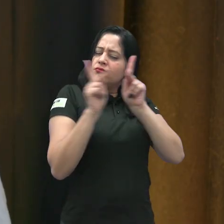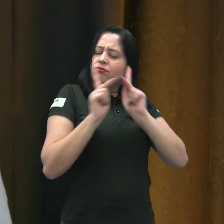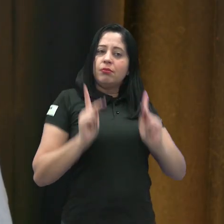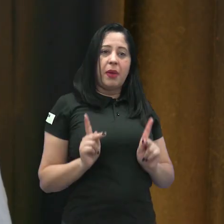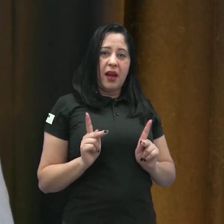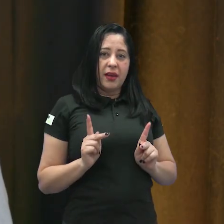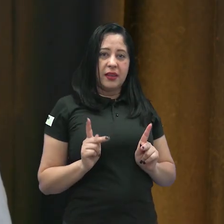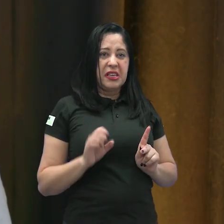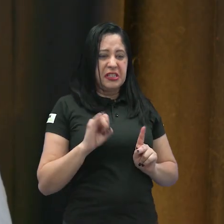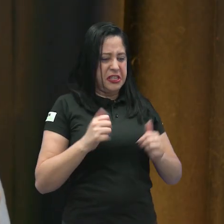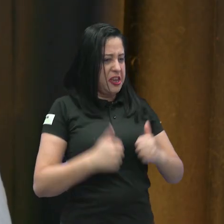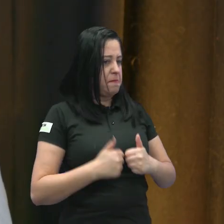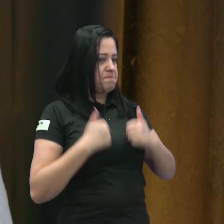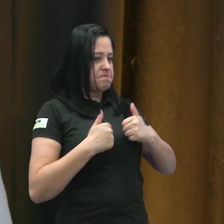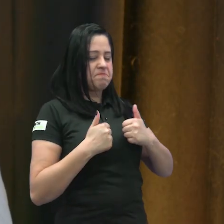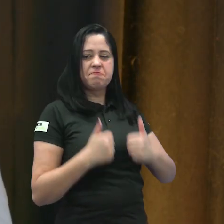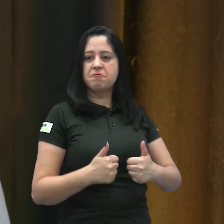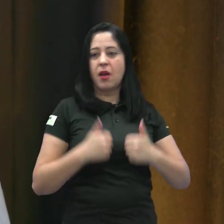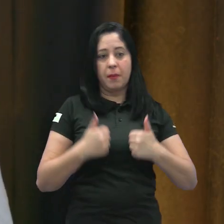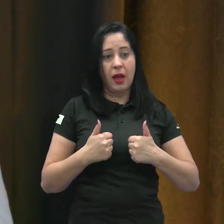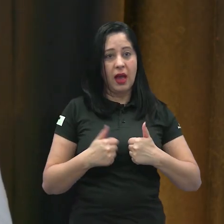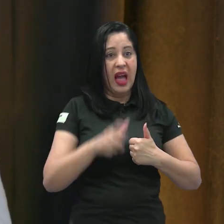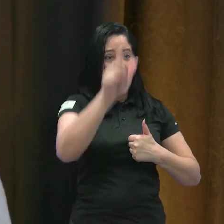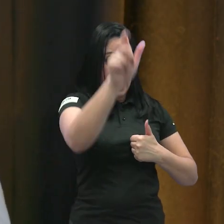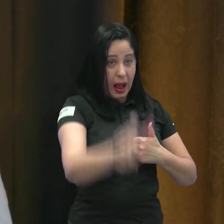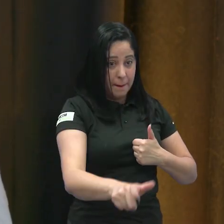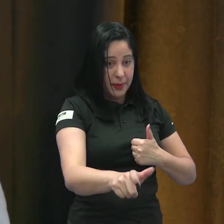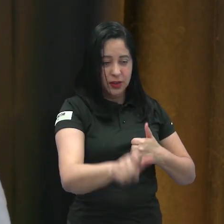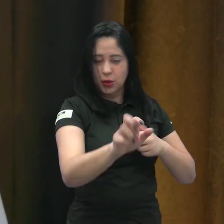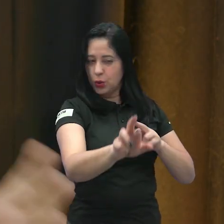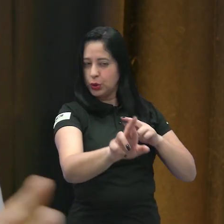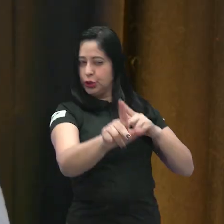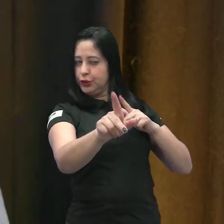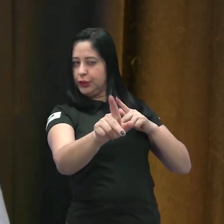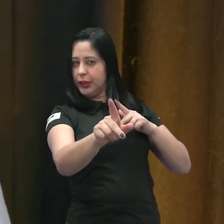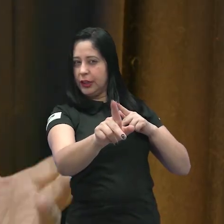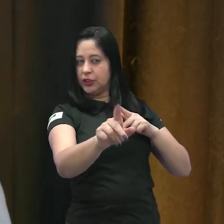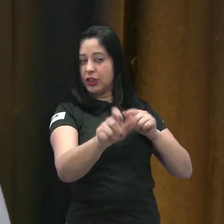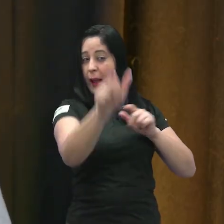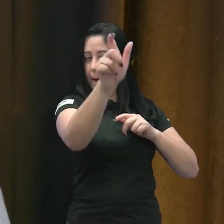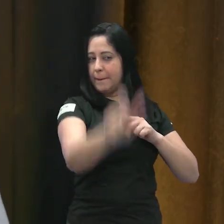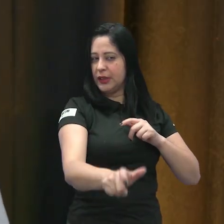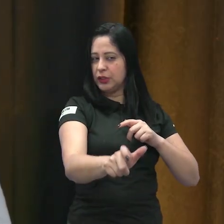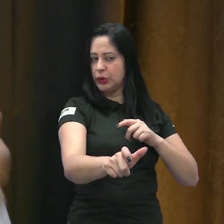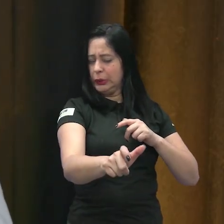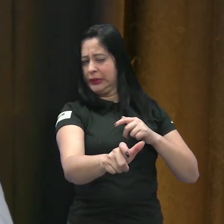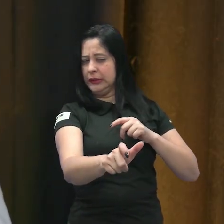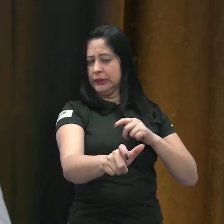tá? Porque se você está bem com você, você entende quando o outro está um pouco, né,